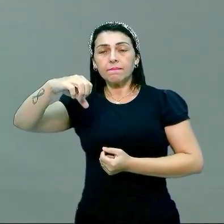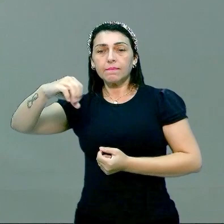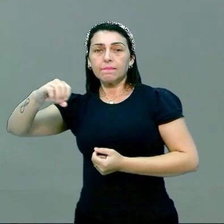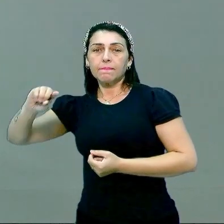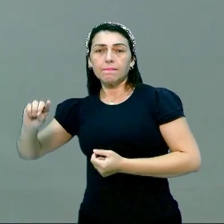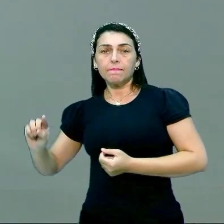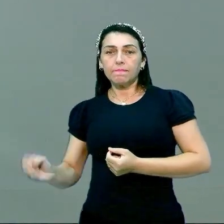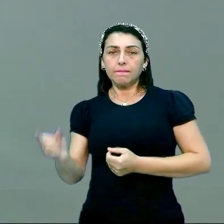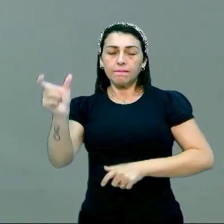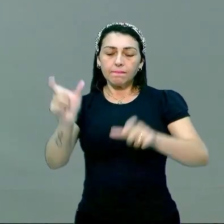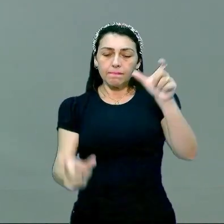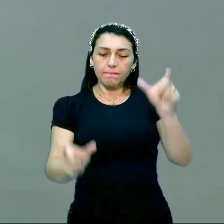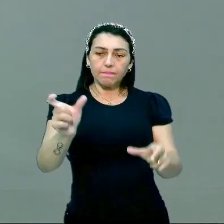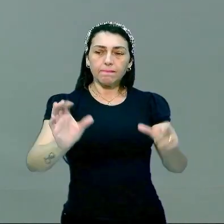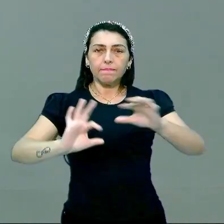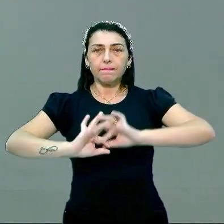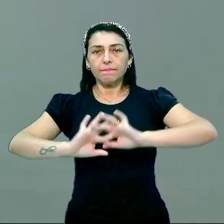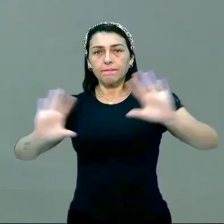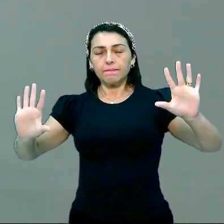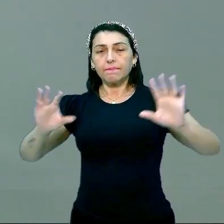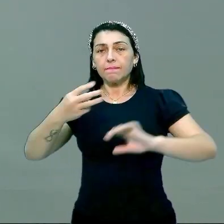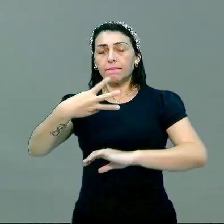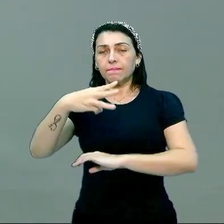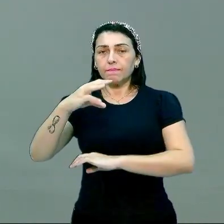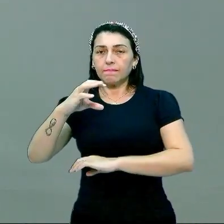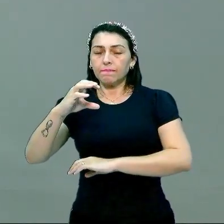mil cidadãos livres e